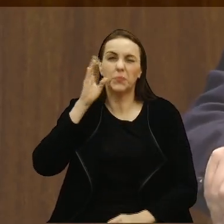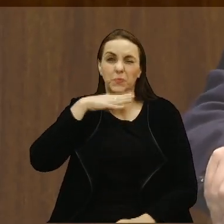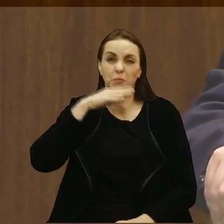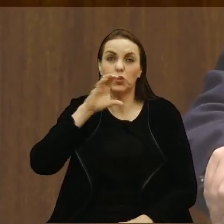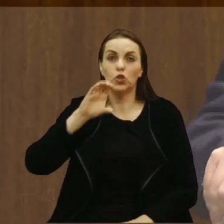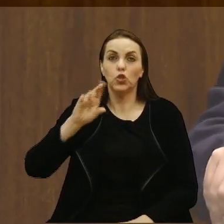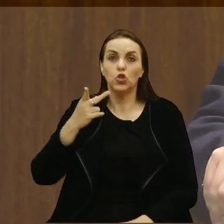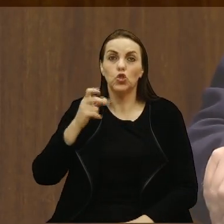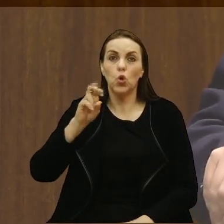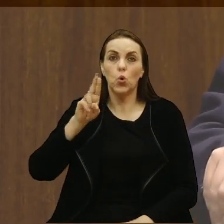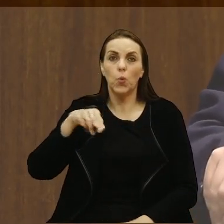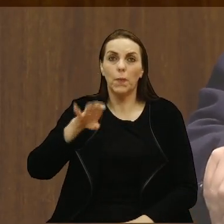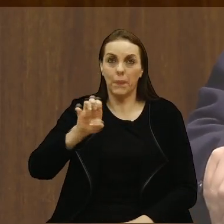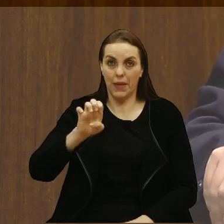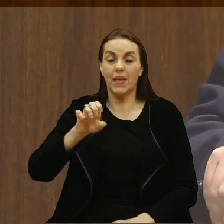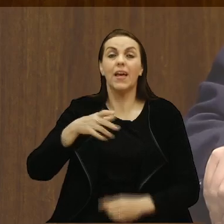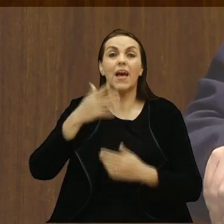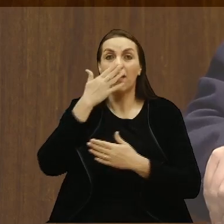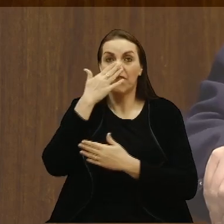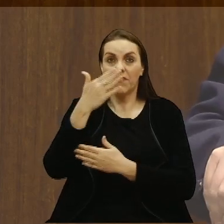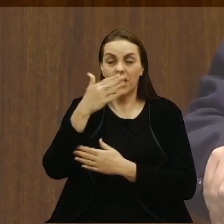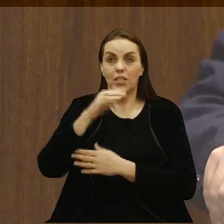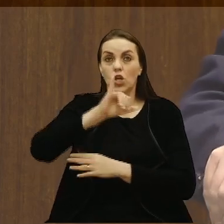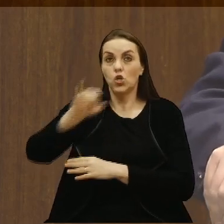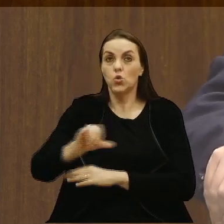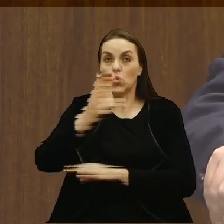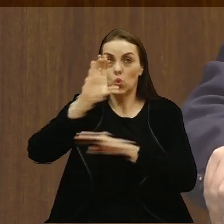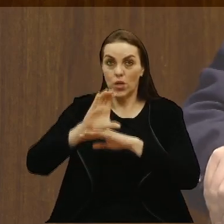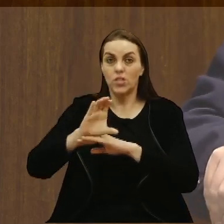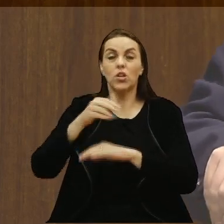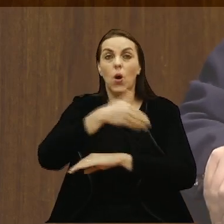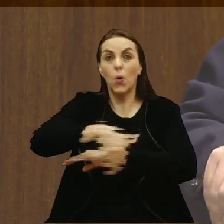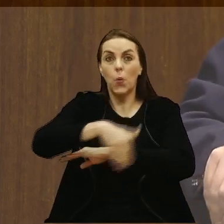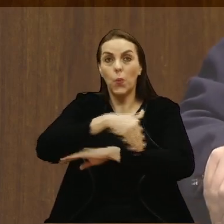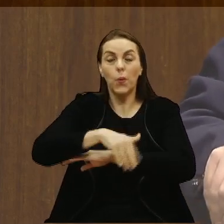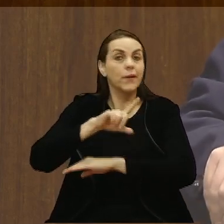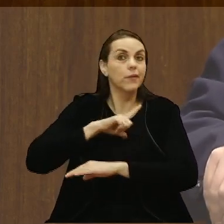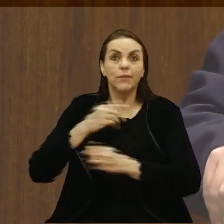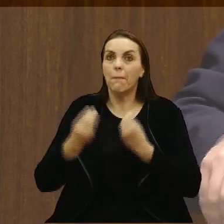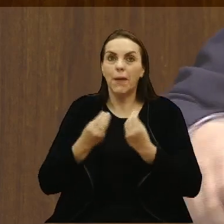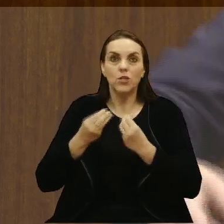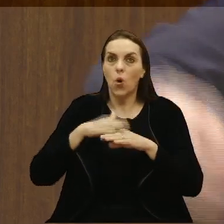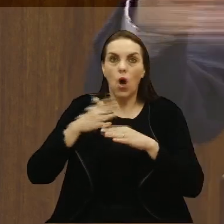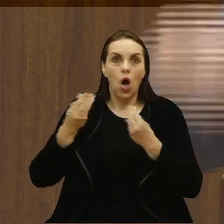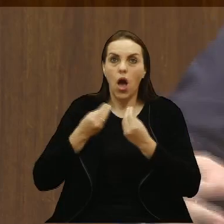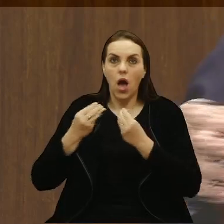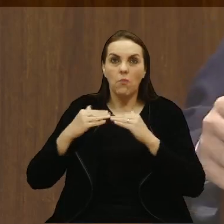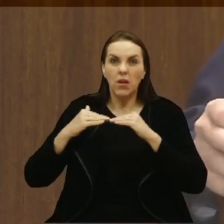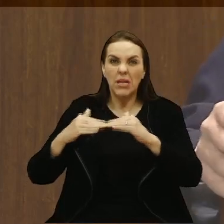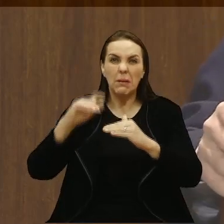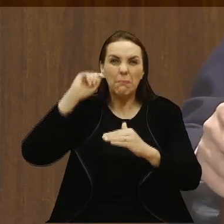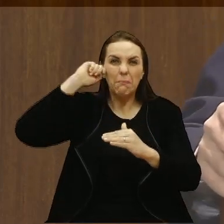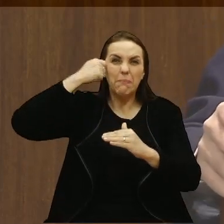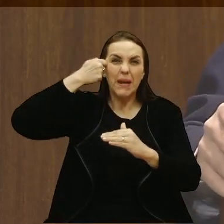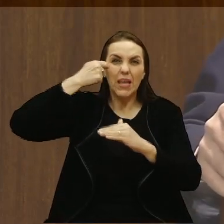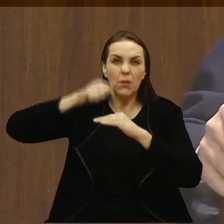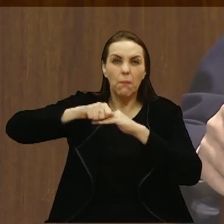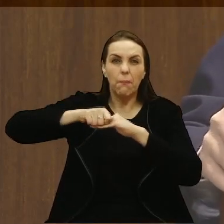Saúde, vereador Lucas, na Júlio de Castilhos, não tem mais como ver a calçada. Ah, isso aí. É preto de